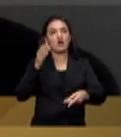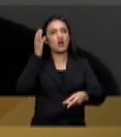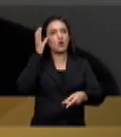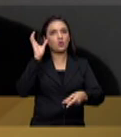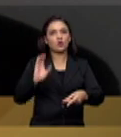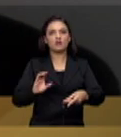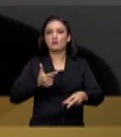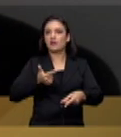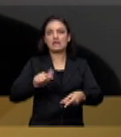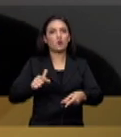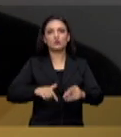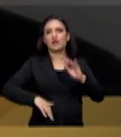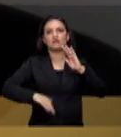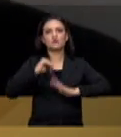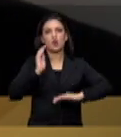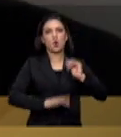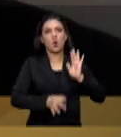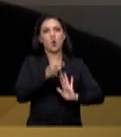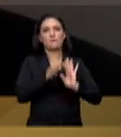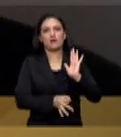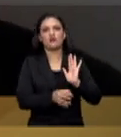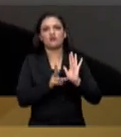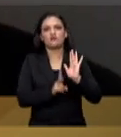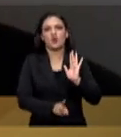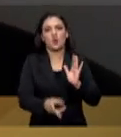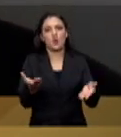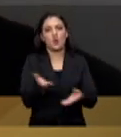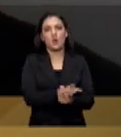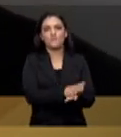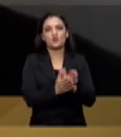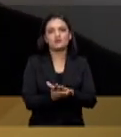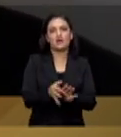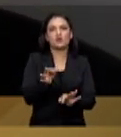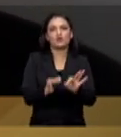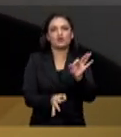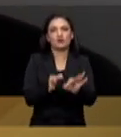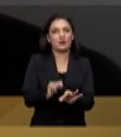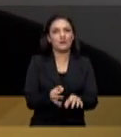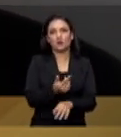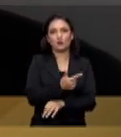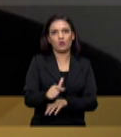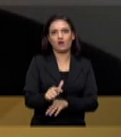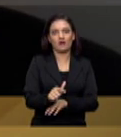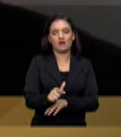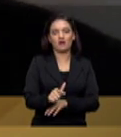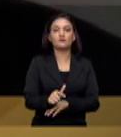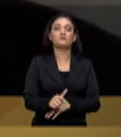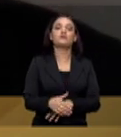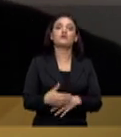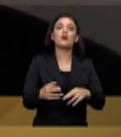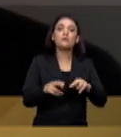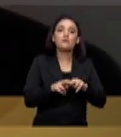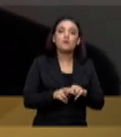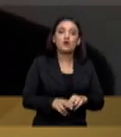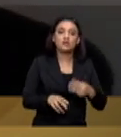de Curitiba para o processo e julgamento e pelas razões ali expostas